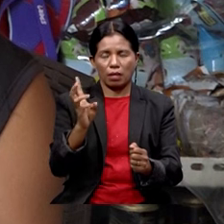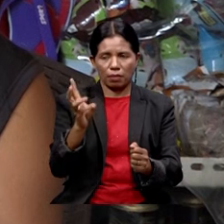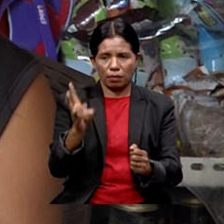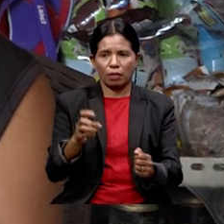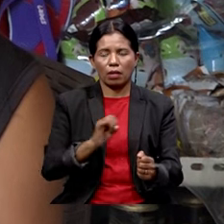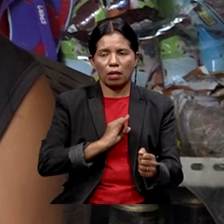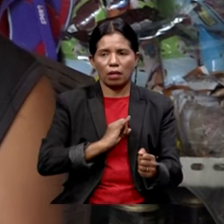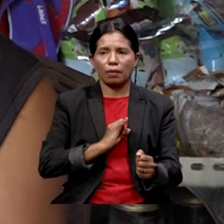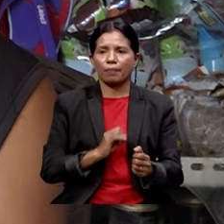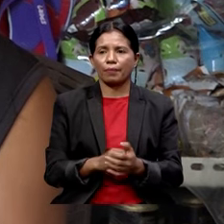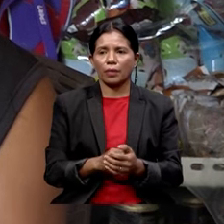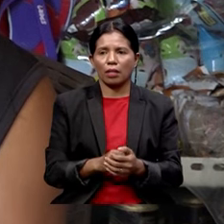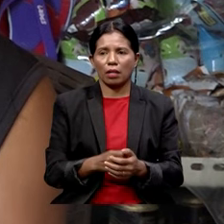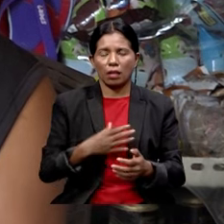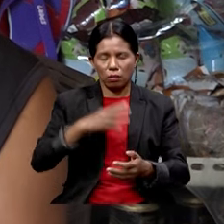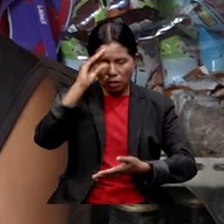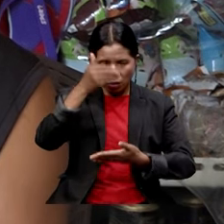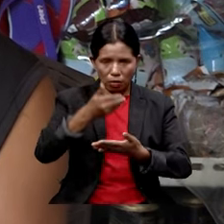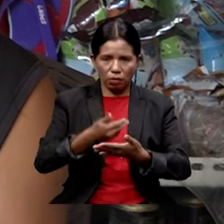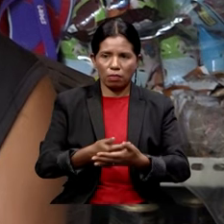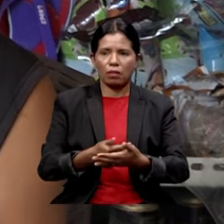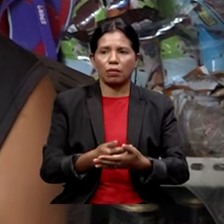hau sei hau ne oan sei.